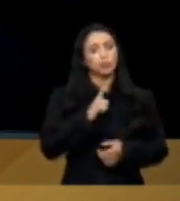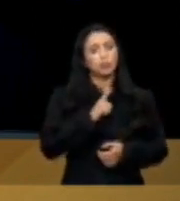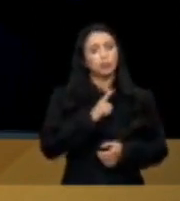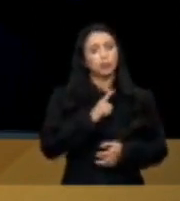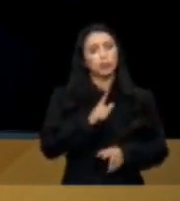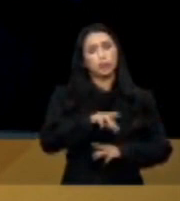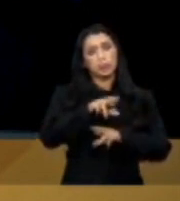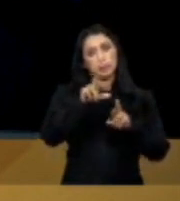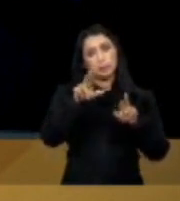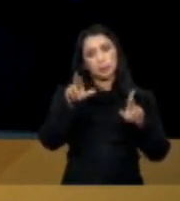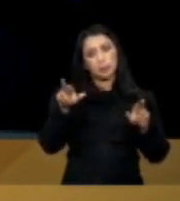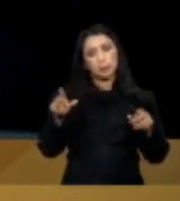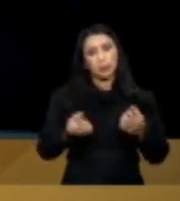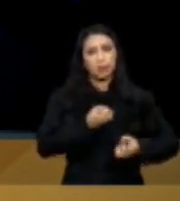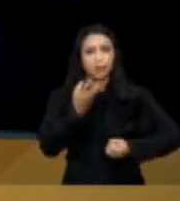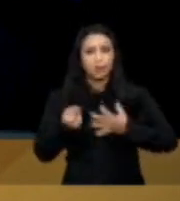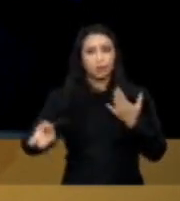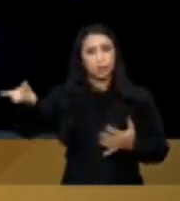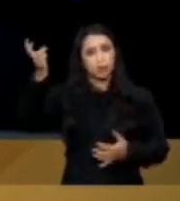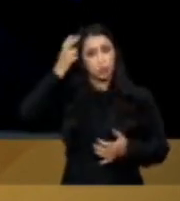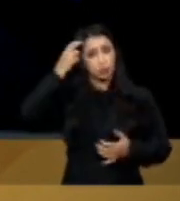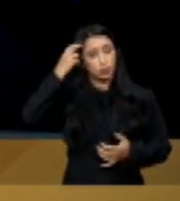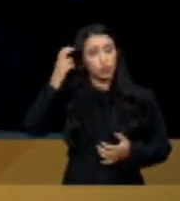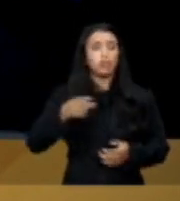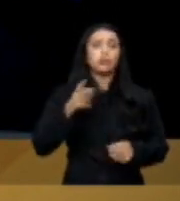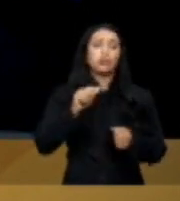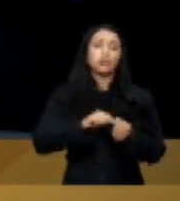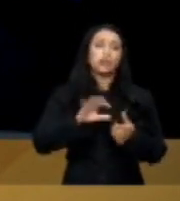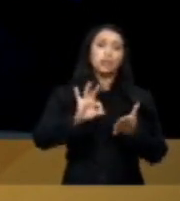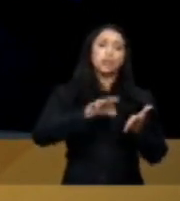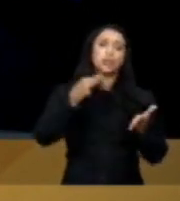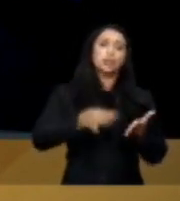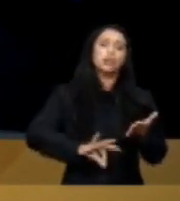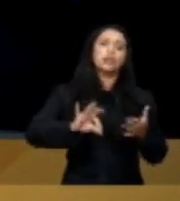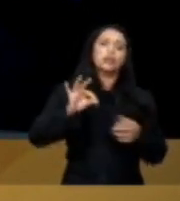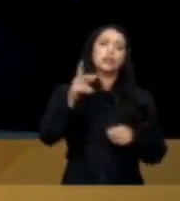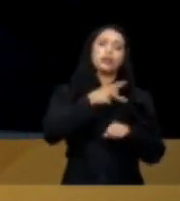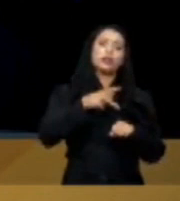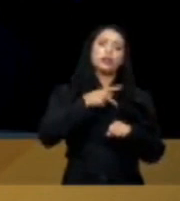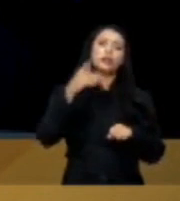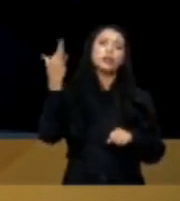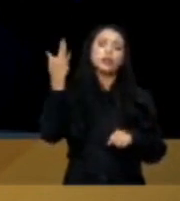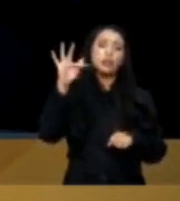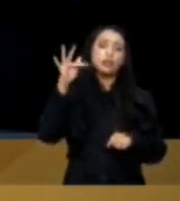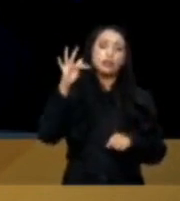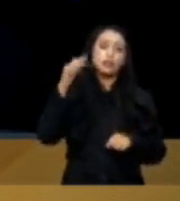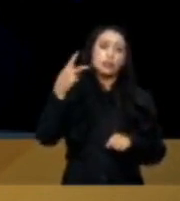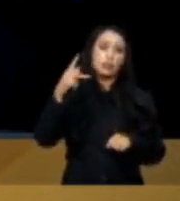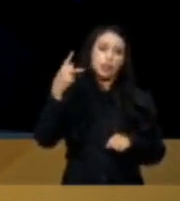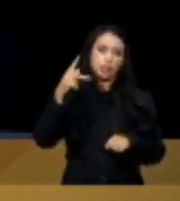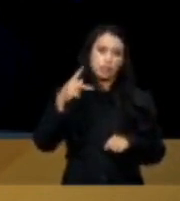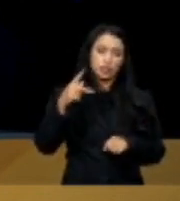da Diversidade das Expressões Culturais, assinada em Paris no ano de 2005. O Estado brasileiro